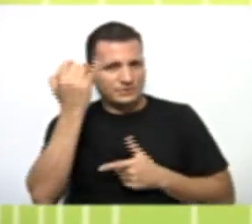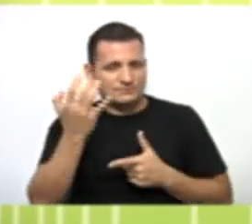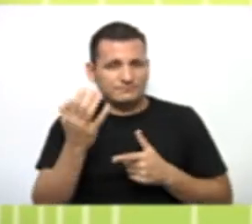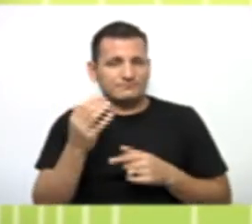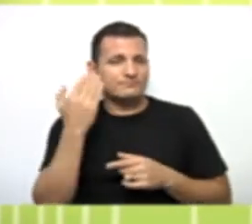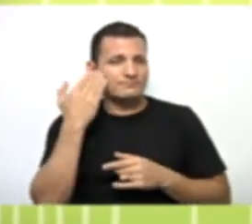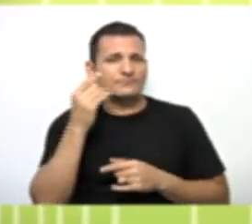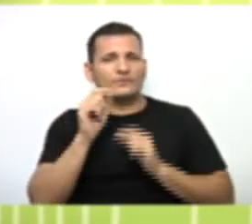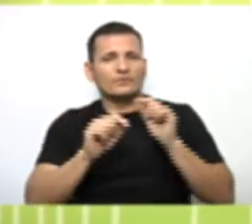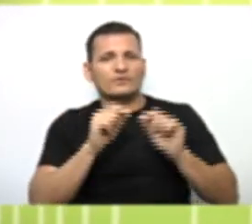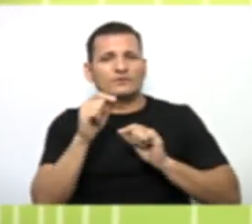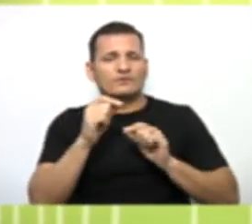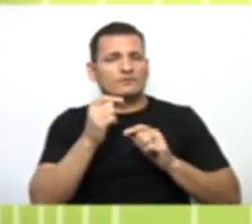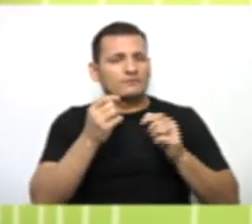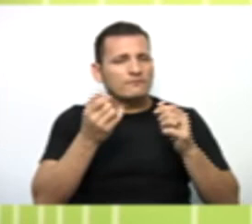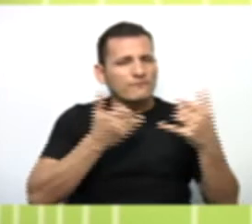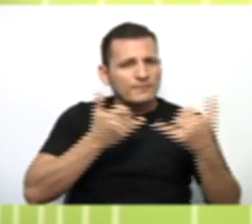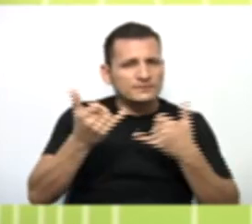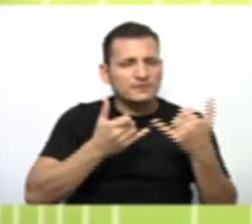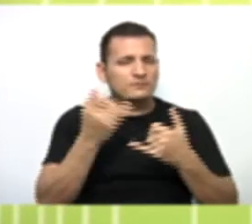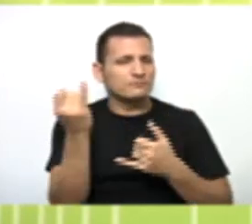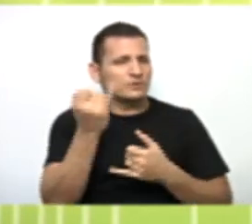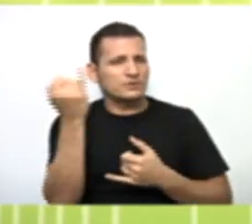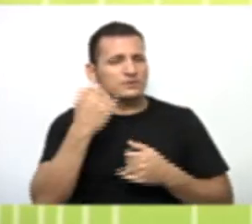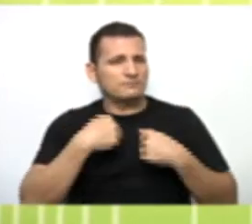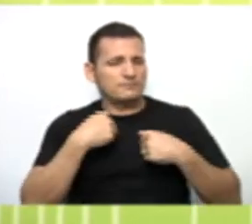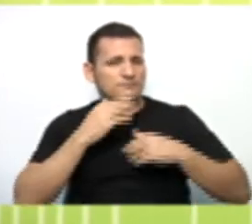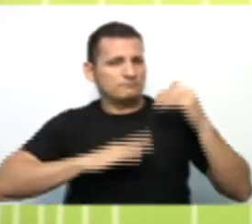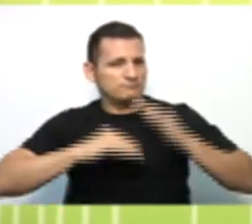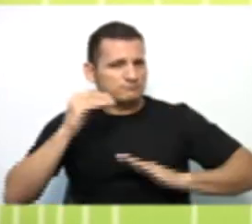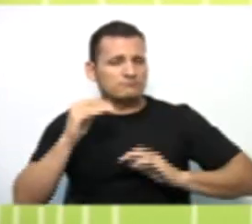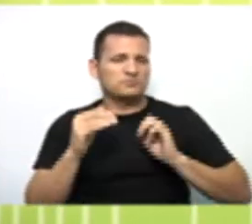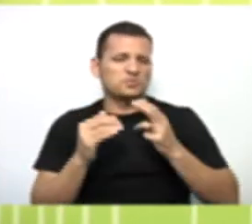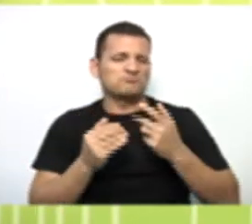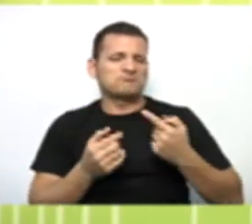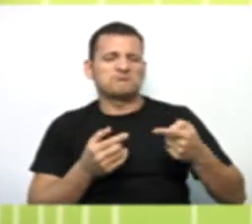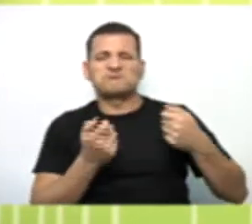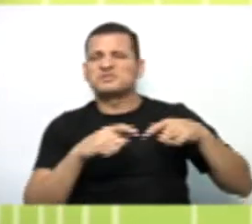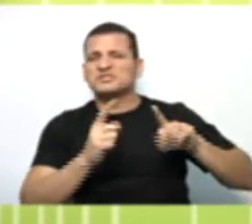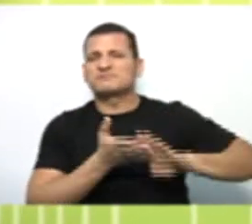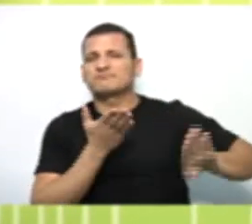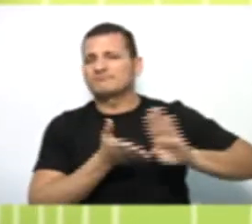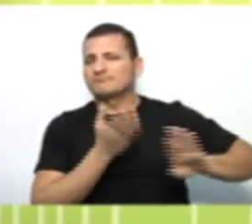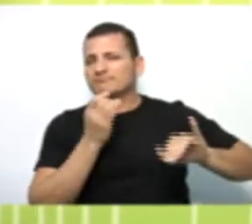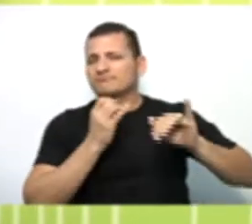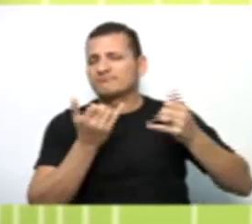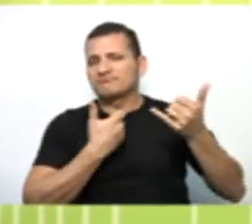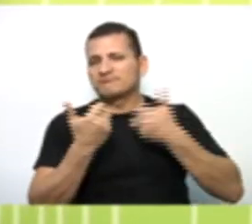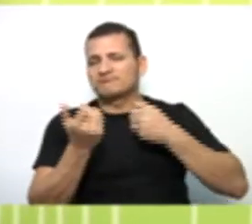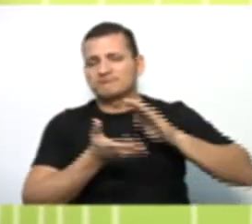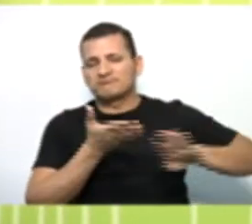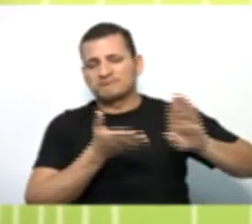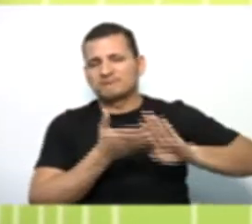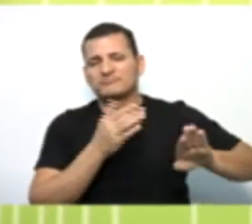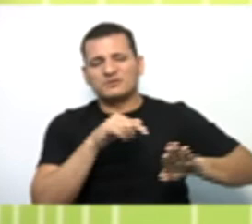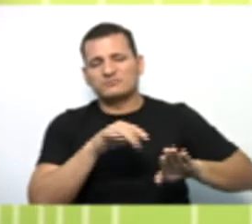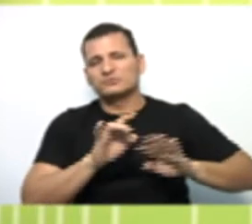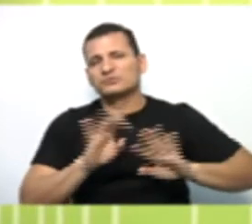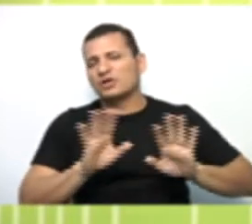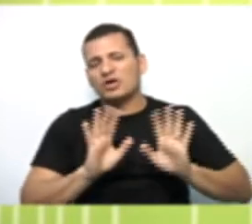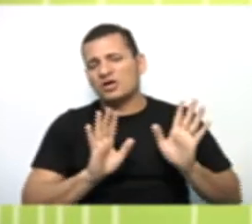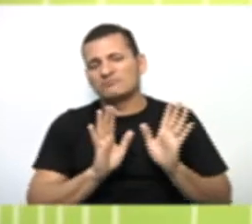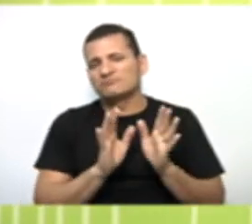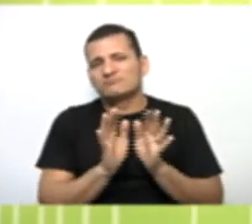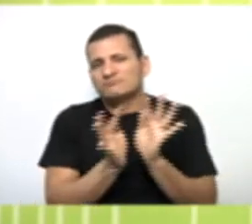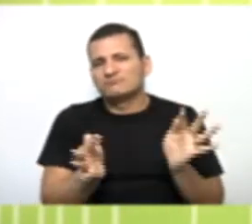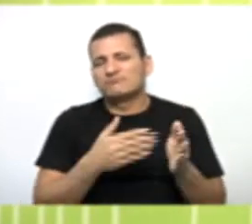informação necessária para o meu lado profissional e desnecessária, que é simplesmente às vezes uma informação